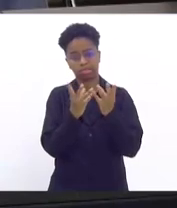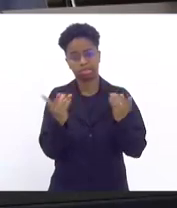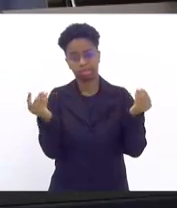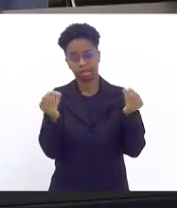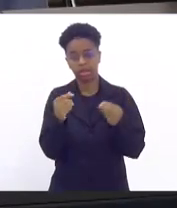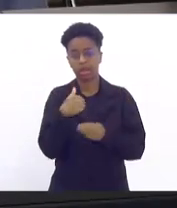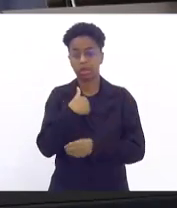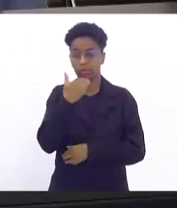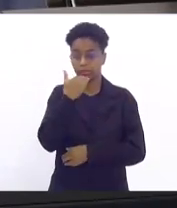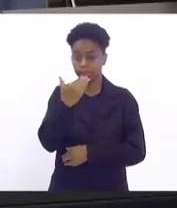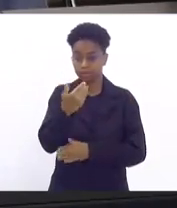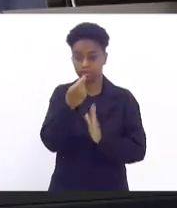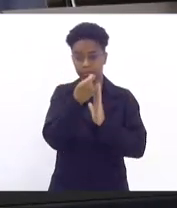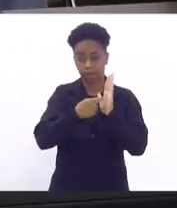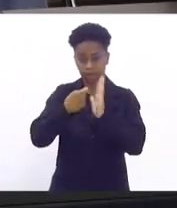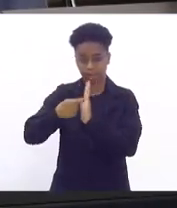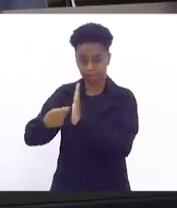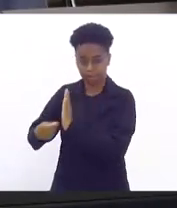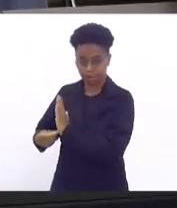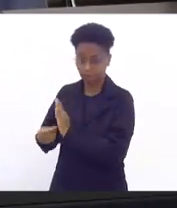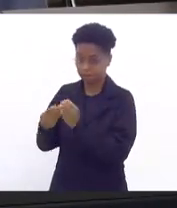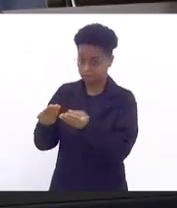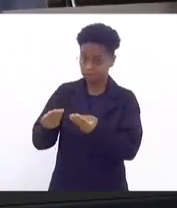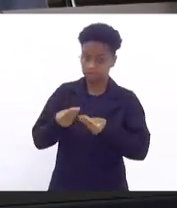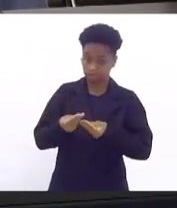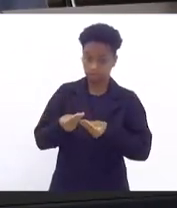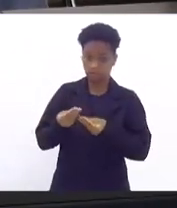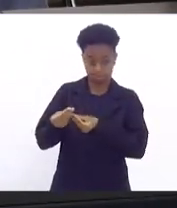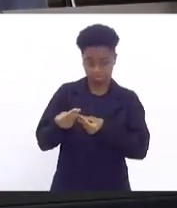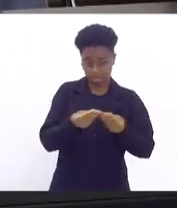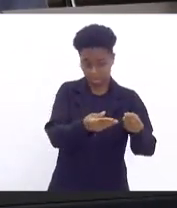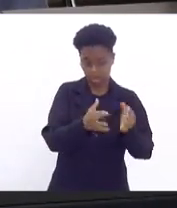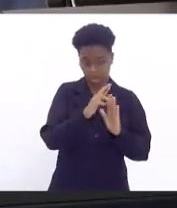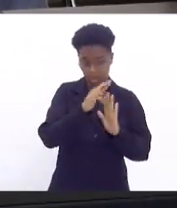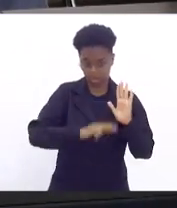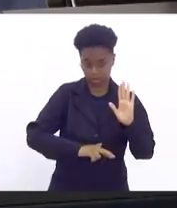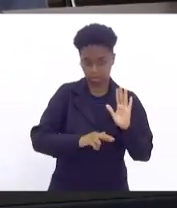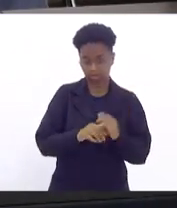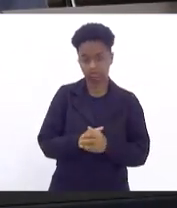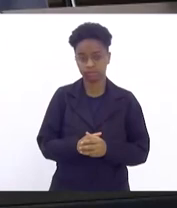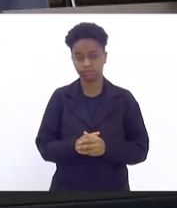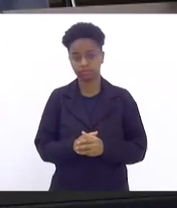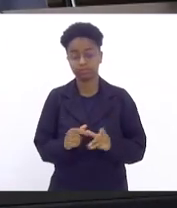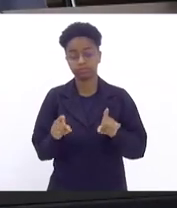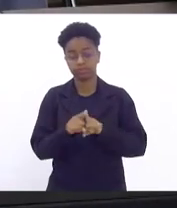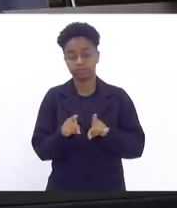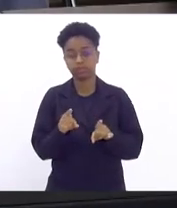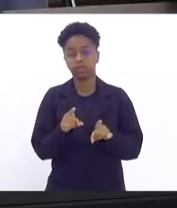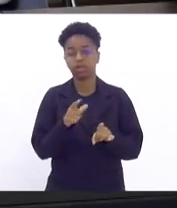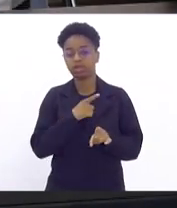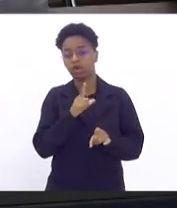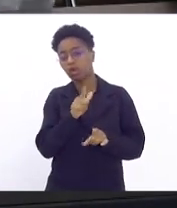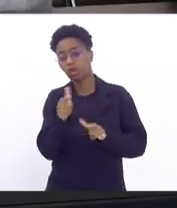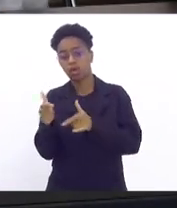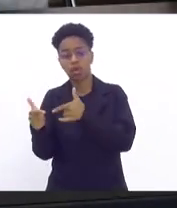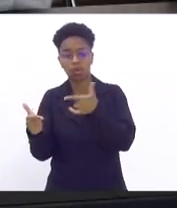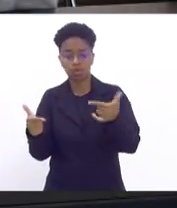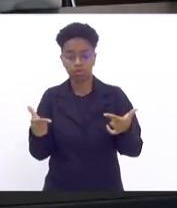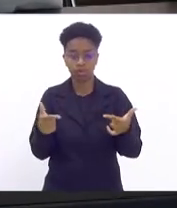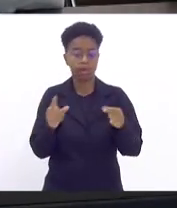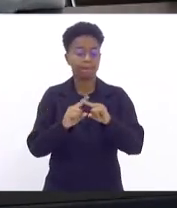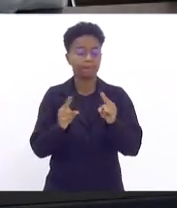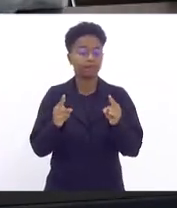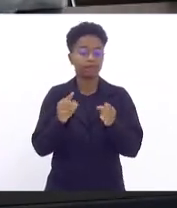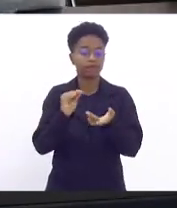apresente devolva vossa excelências relatórios e tem vários outros que estão sem